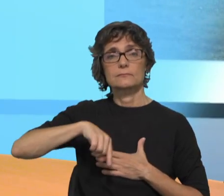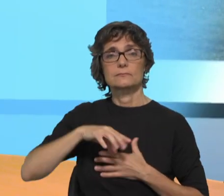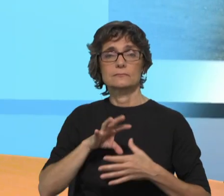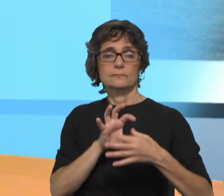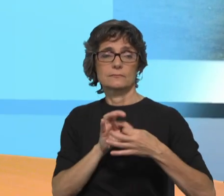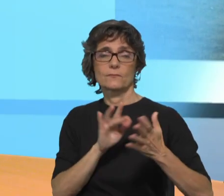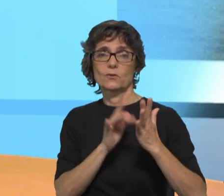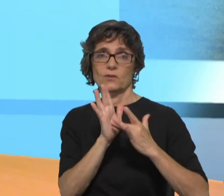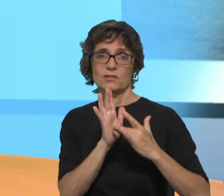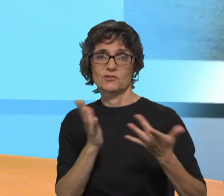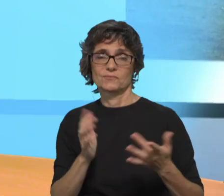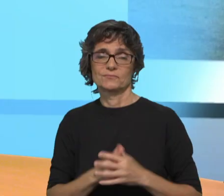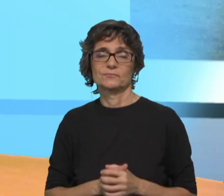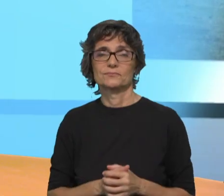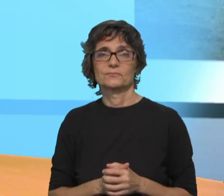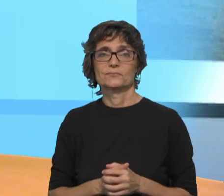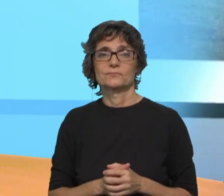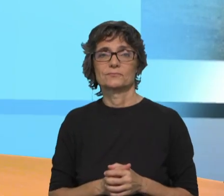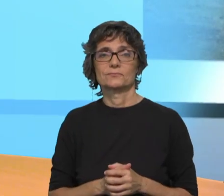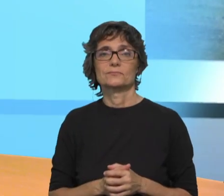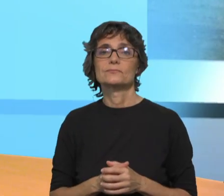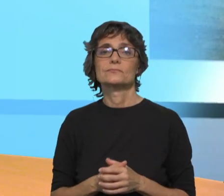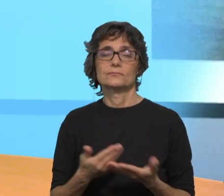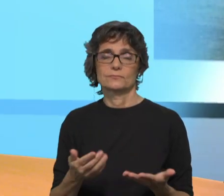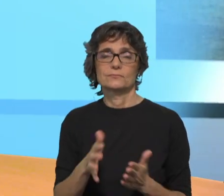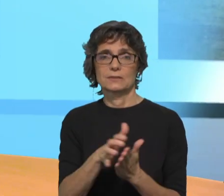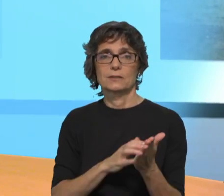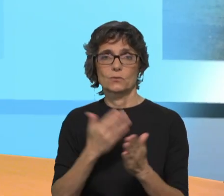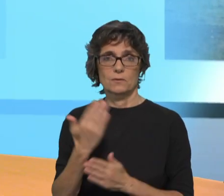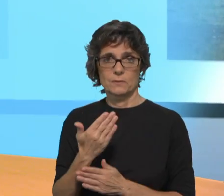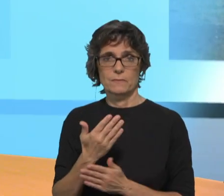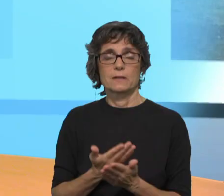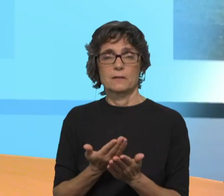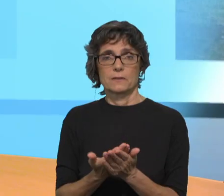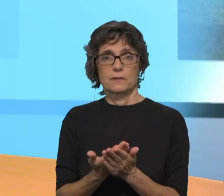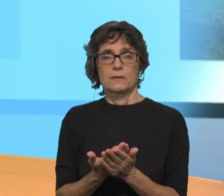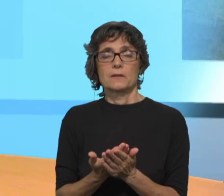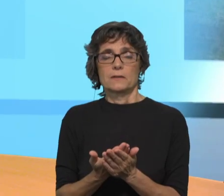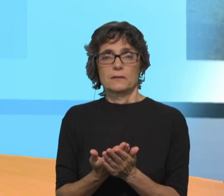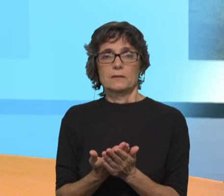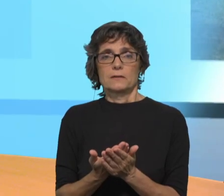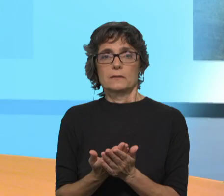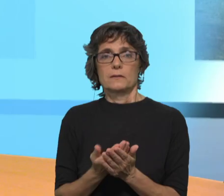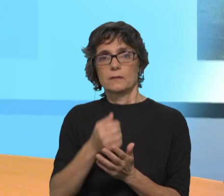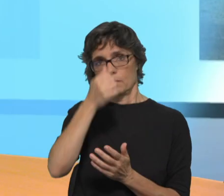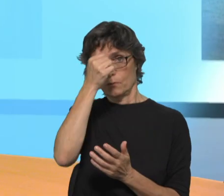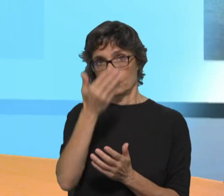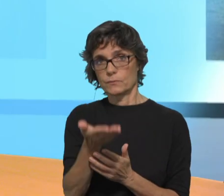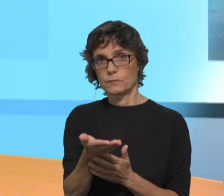Jesus. Avançando também nesta primeira leitura proposta pela liturgia para este próximo